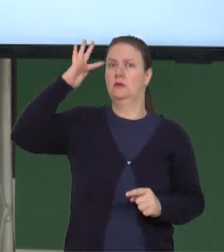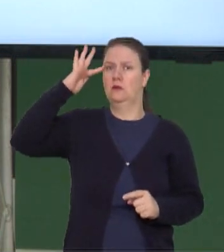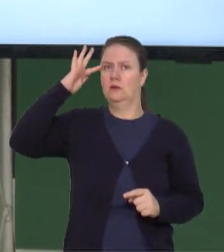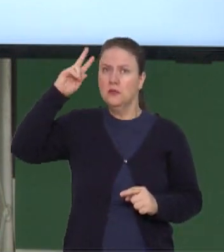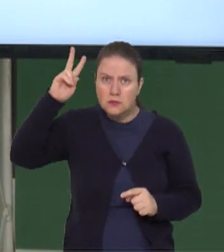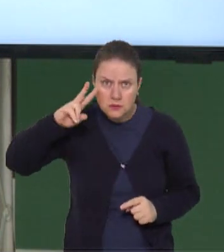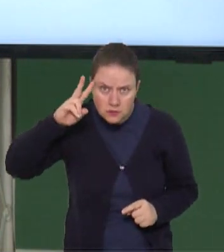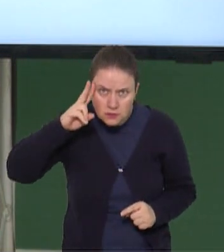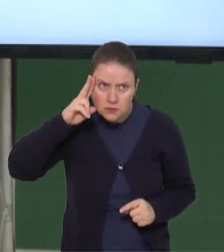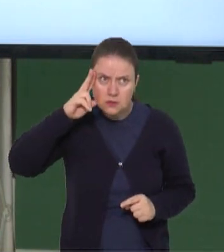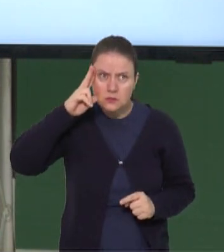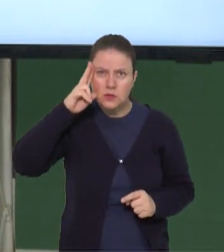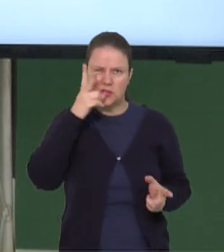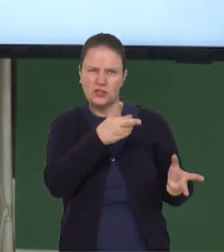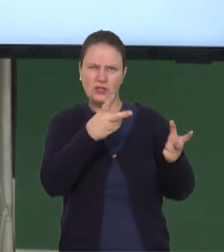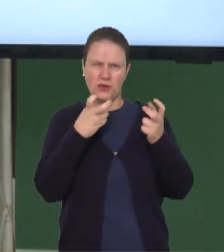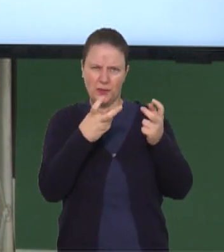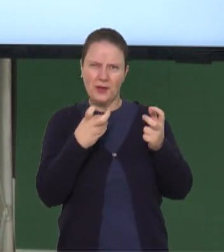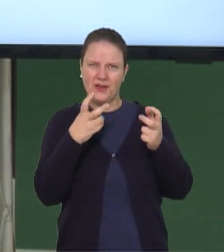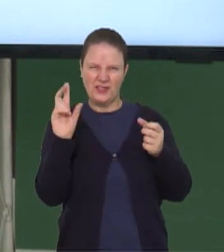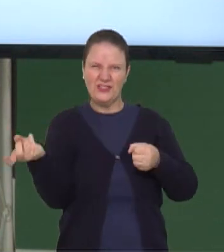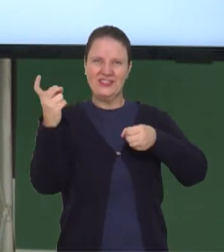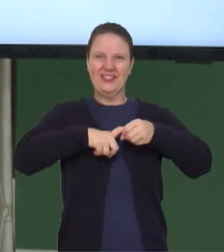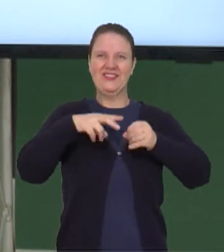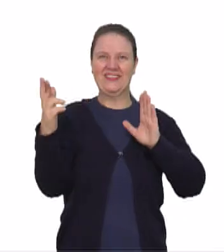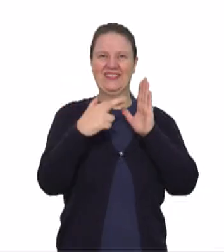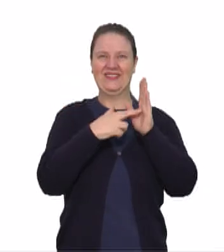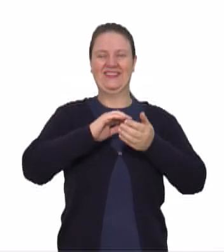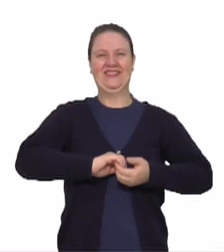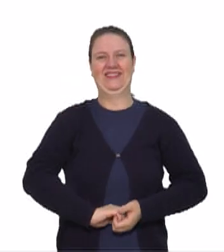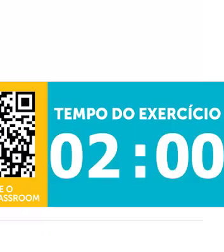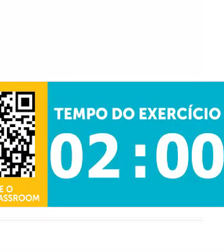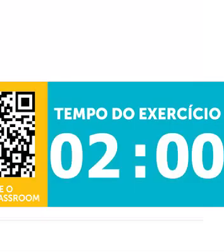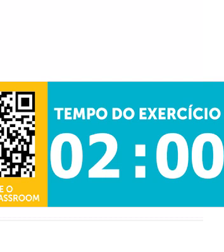vezes. Então, vejam aí, a gente já volta na sequência com a resposta.